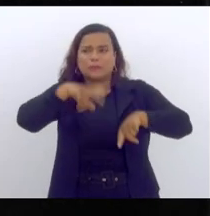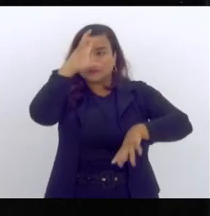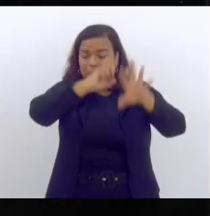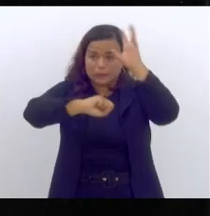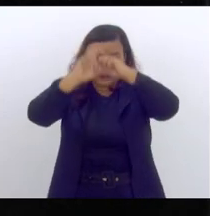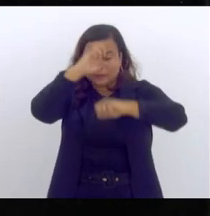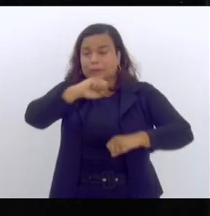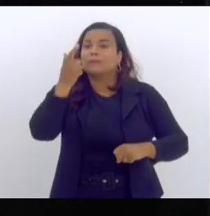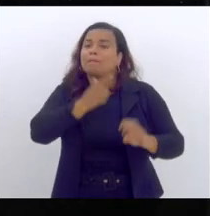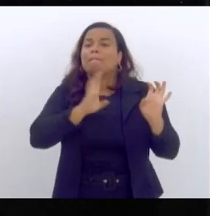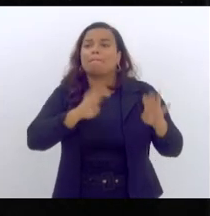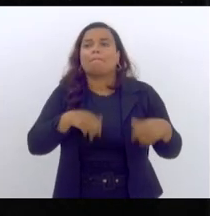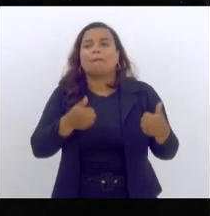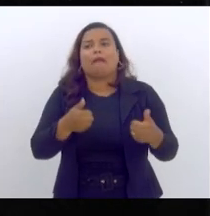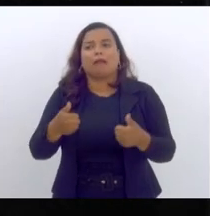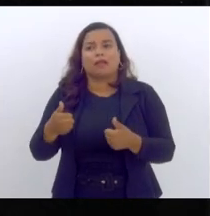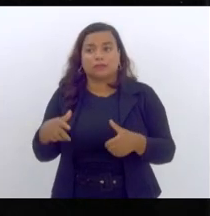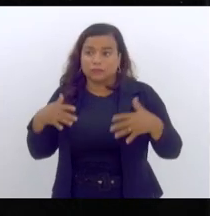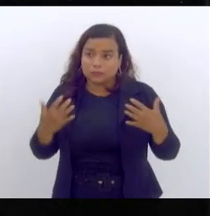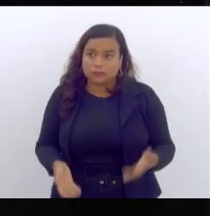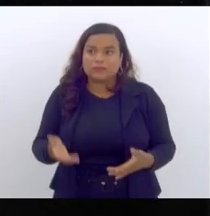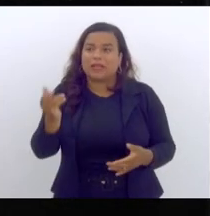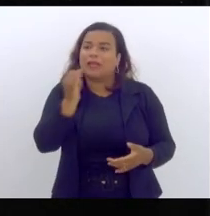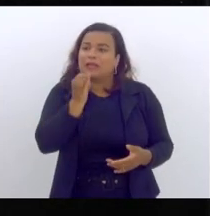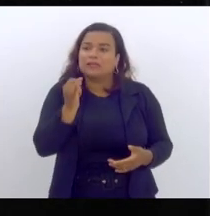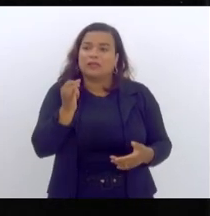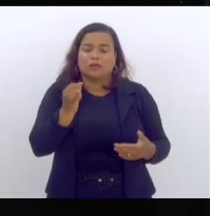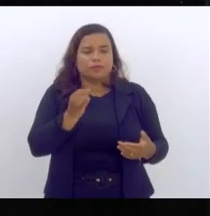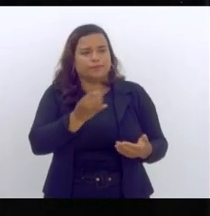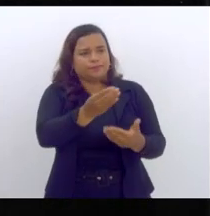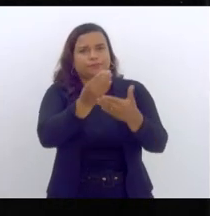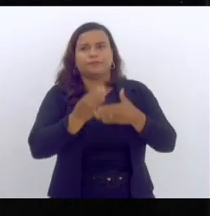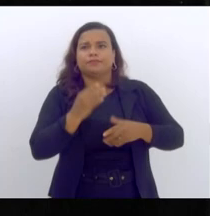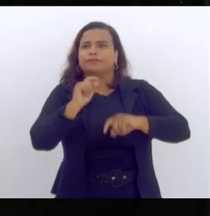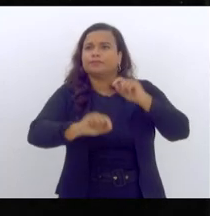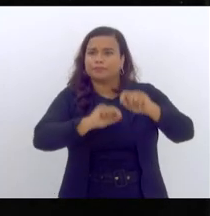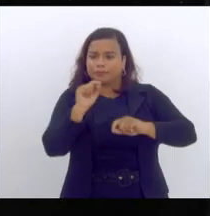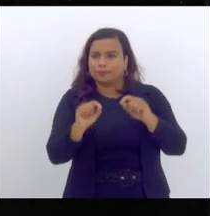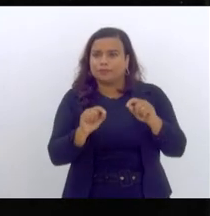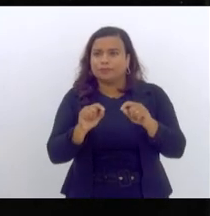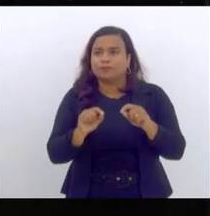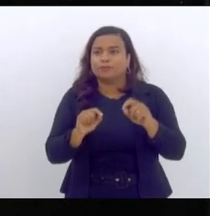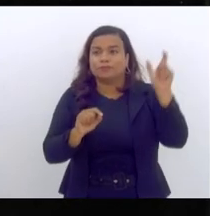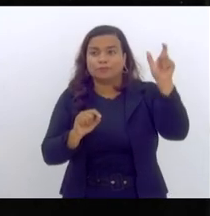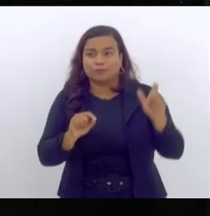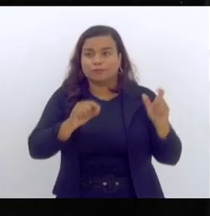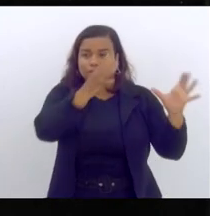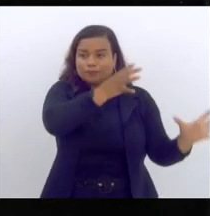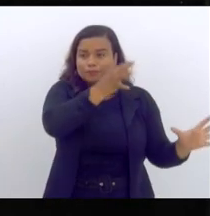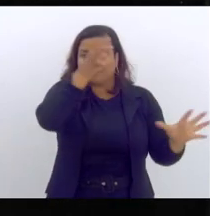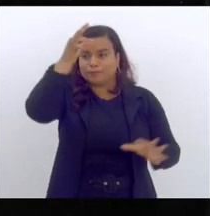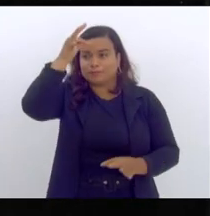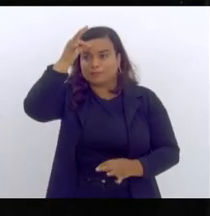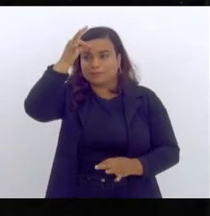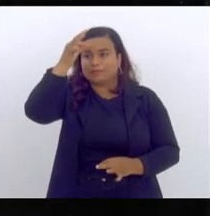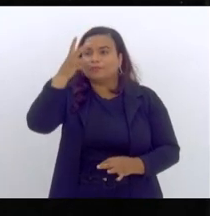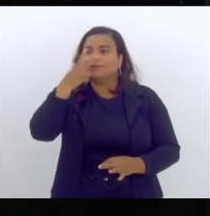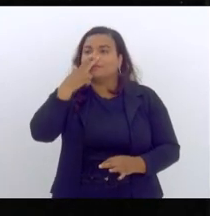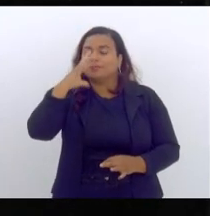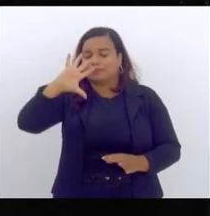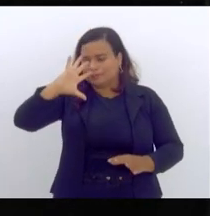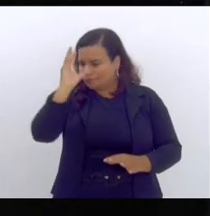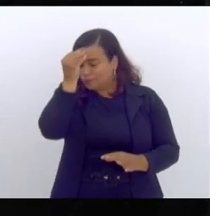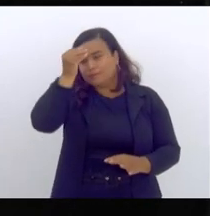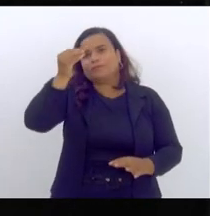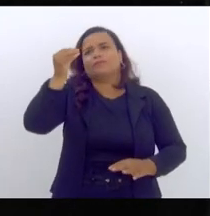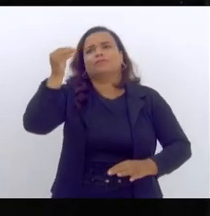eu tive como exemplo esse personagem que fez história em